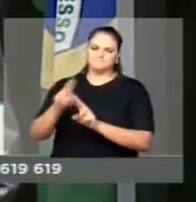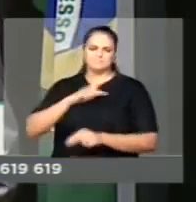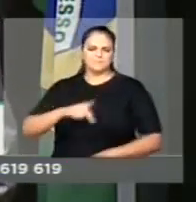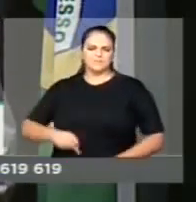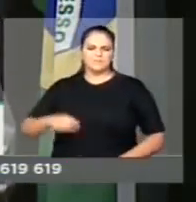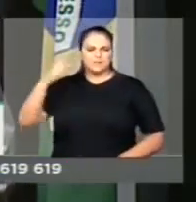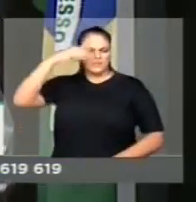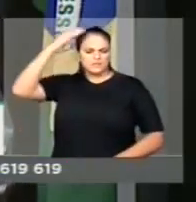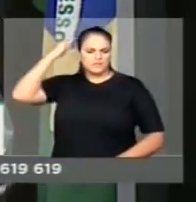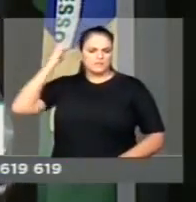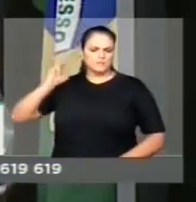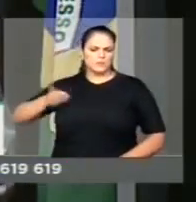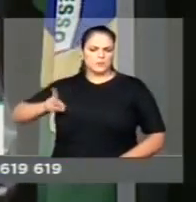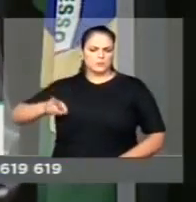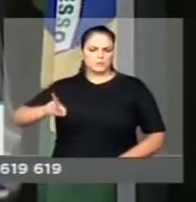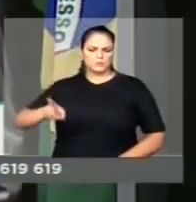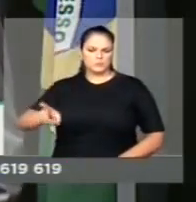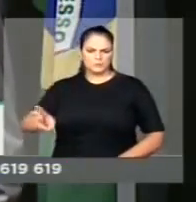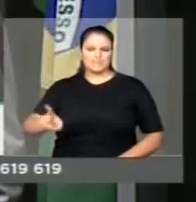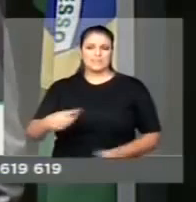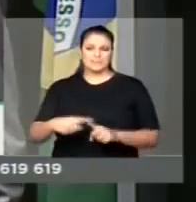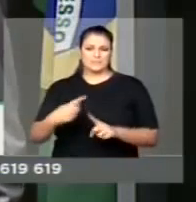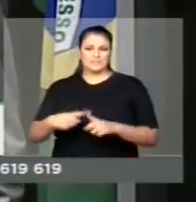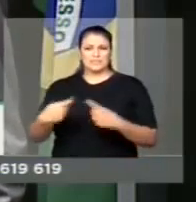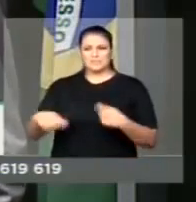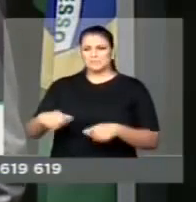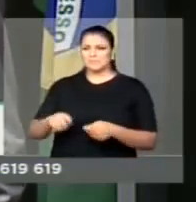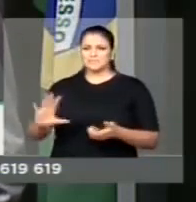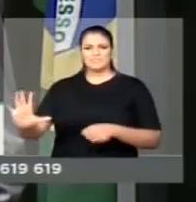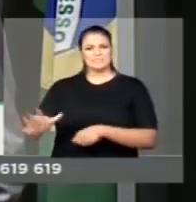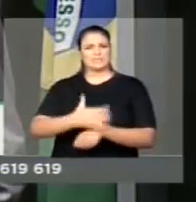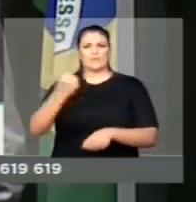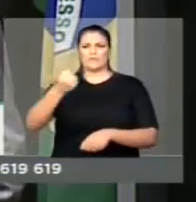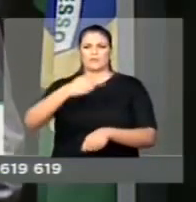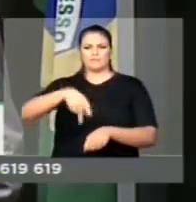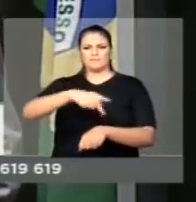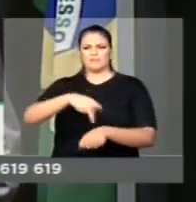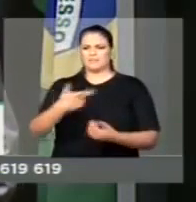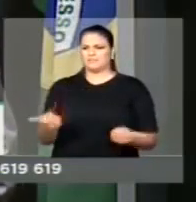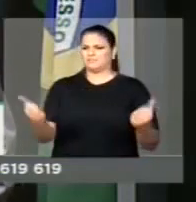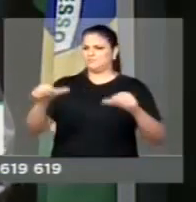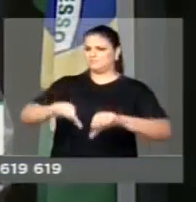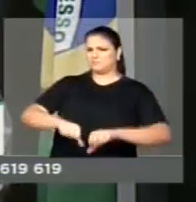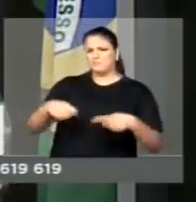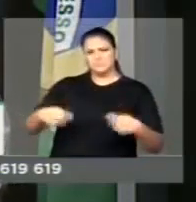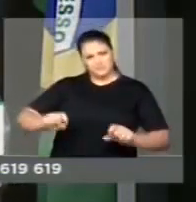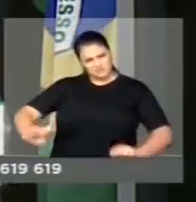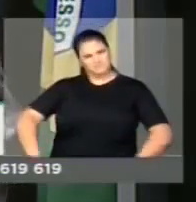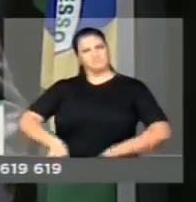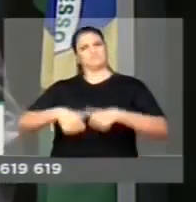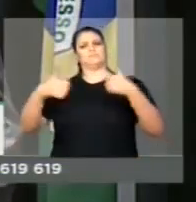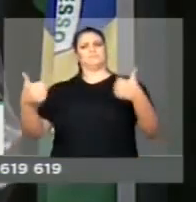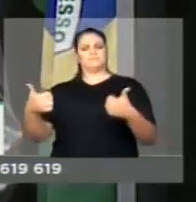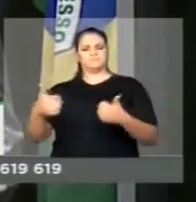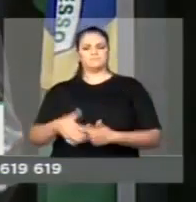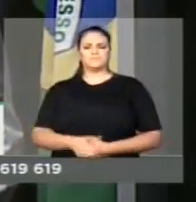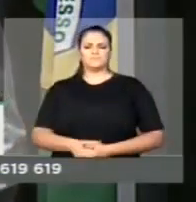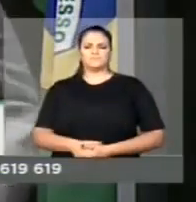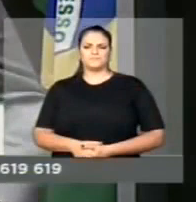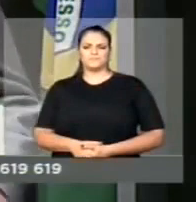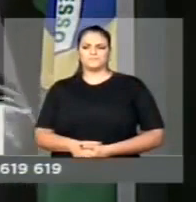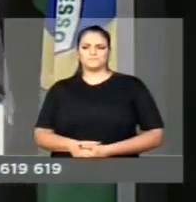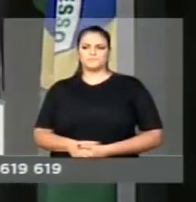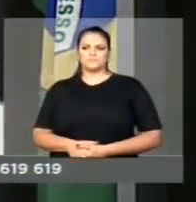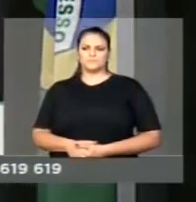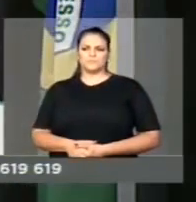para tentar salvar o país desta grave crise que assola e empobrece a todos nós. A presidente Dilma fez o